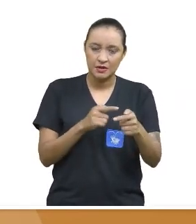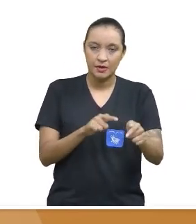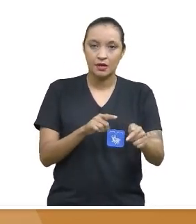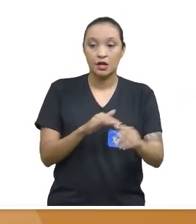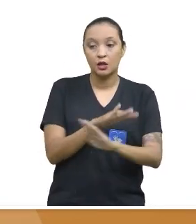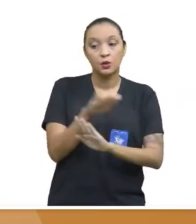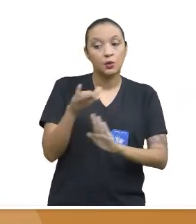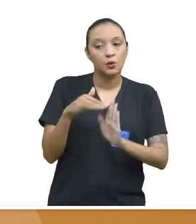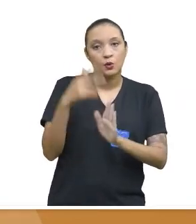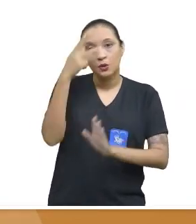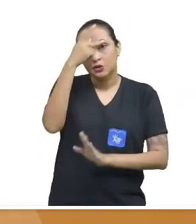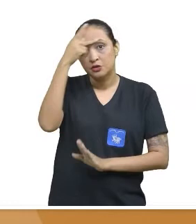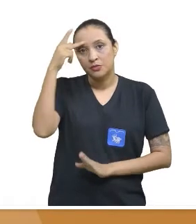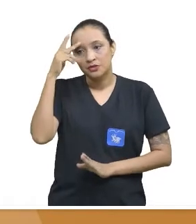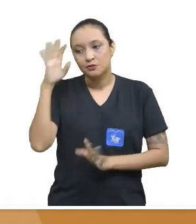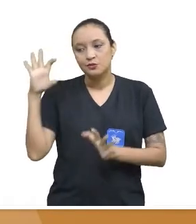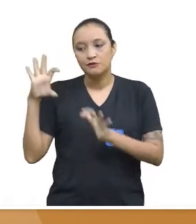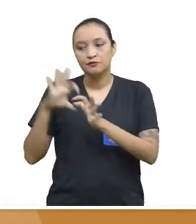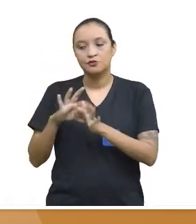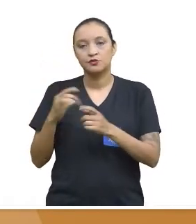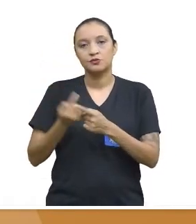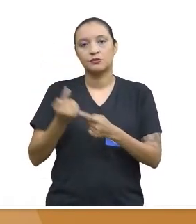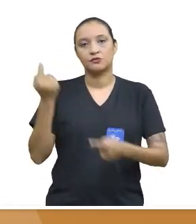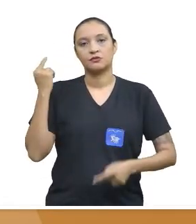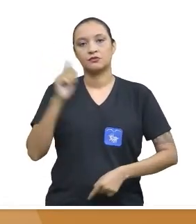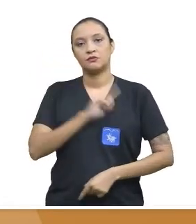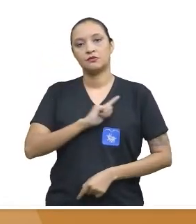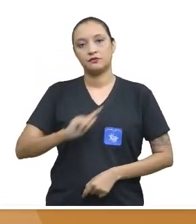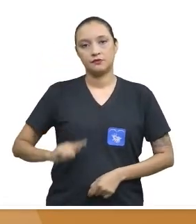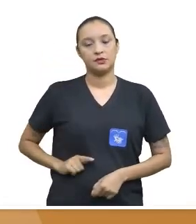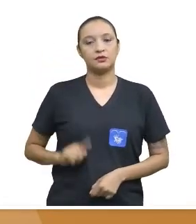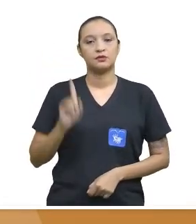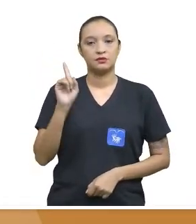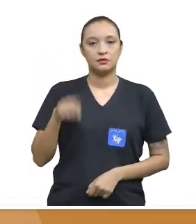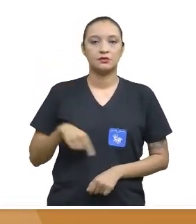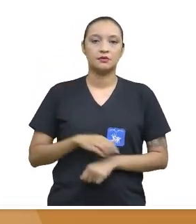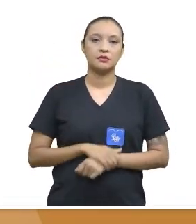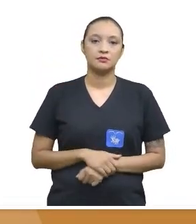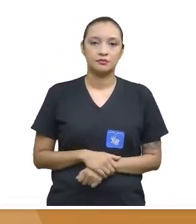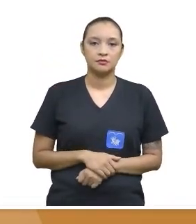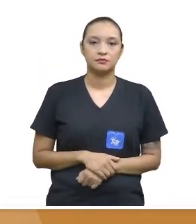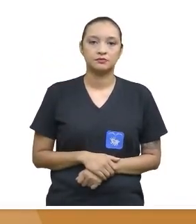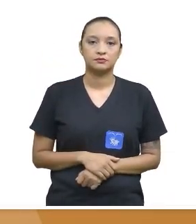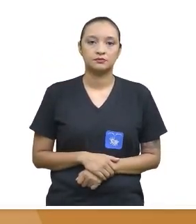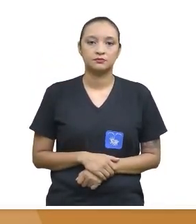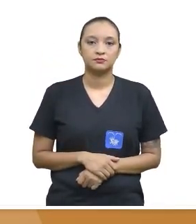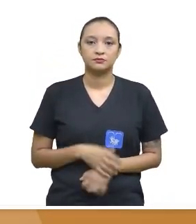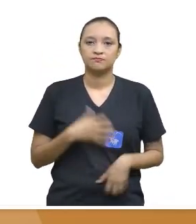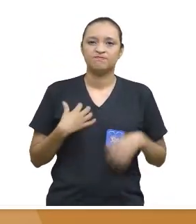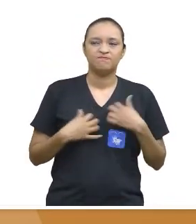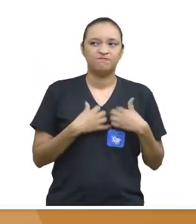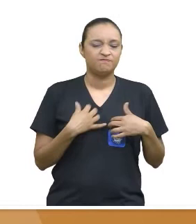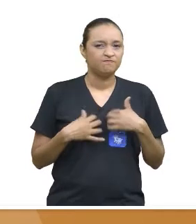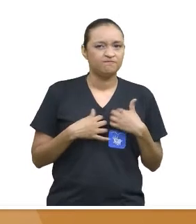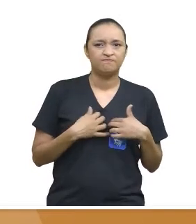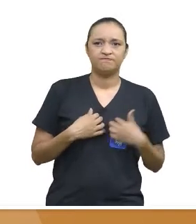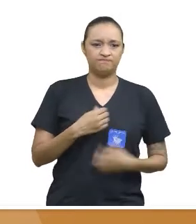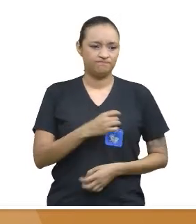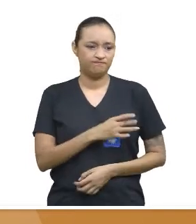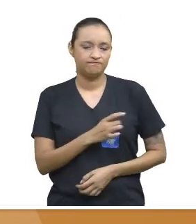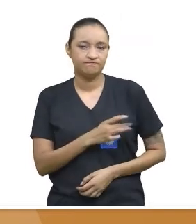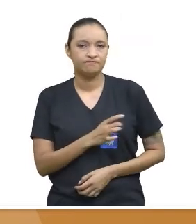antigo governo, como vocês viram lá no início. Então isso vai causar um certo furor, vai causar